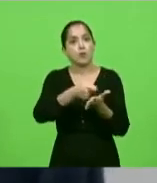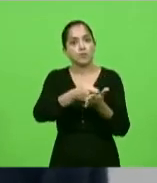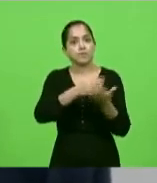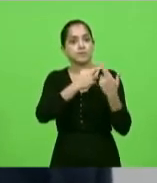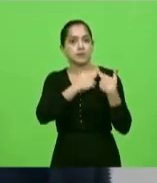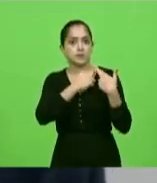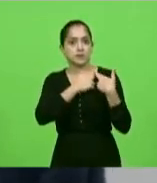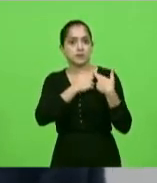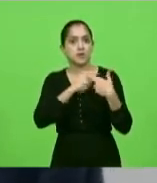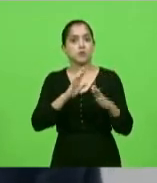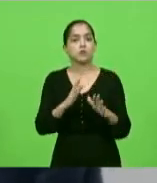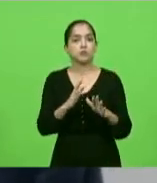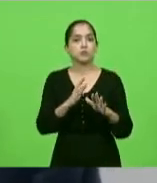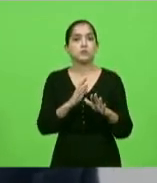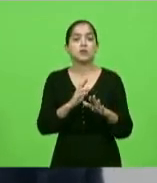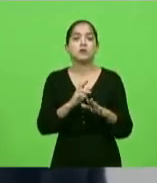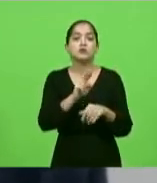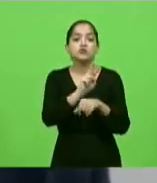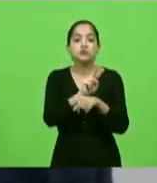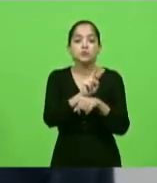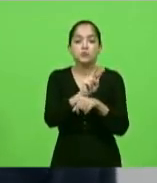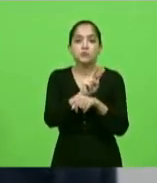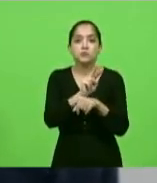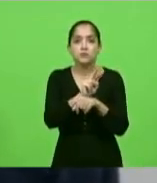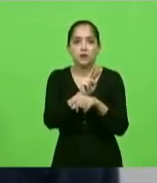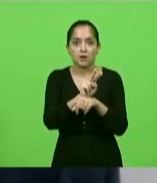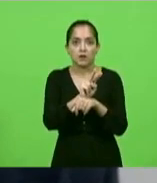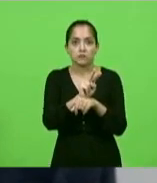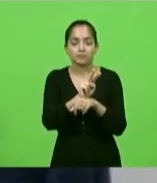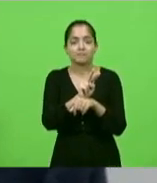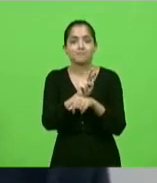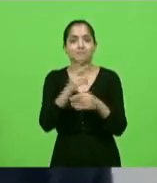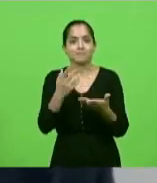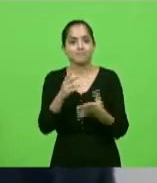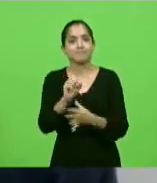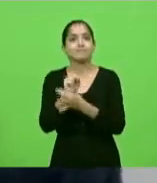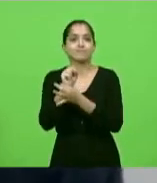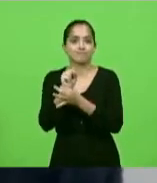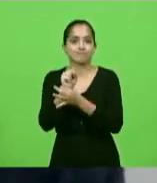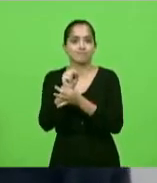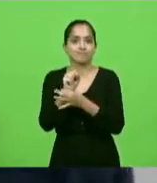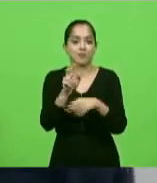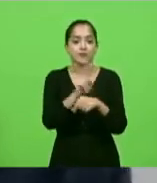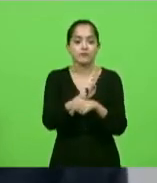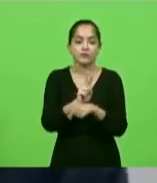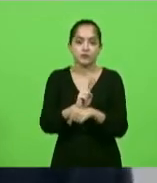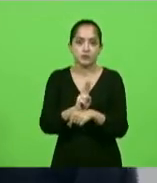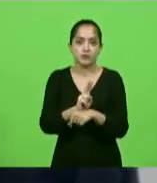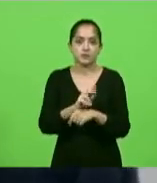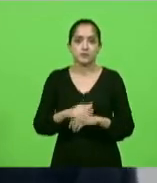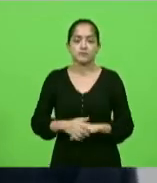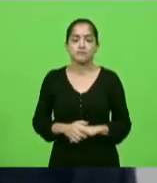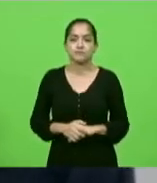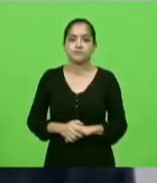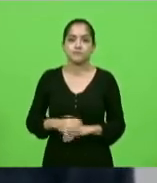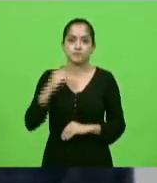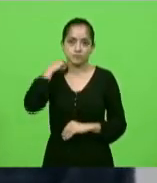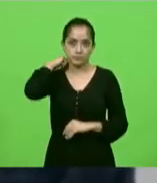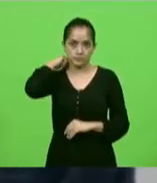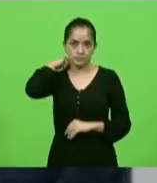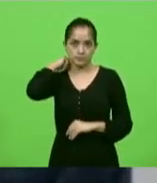cuidado, obrigação de cuidado, proteção e vigilância.